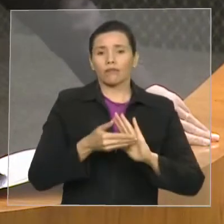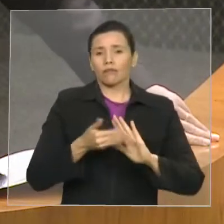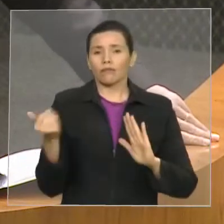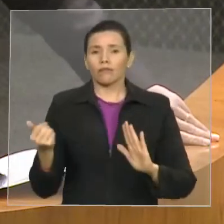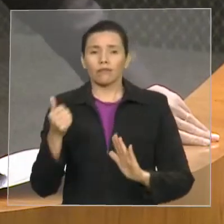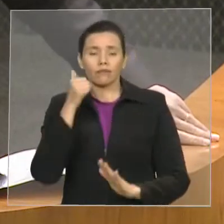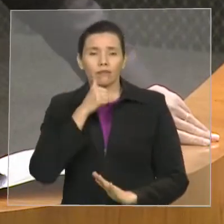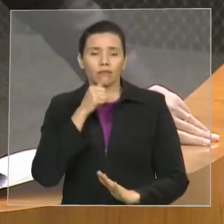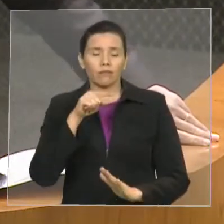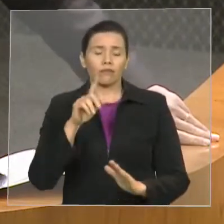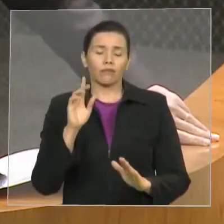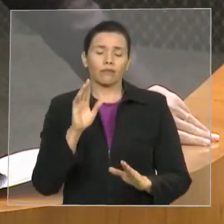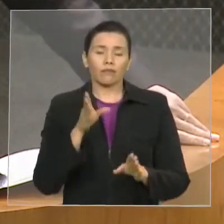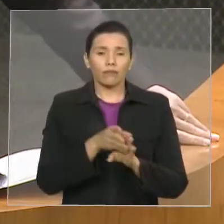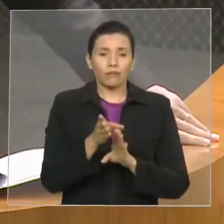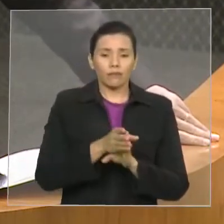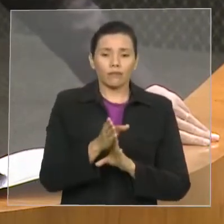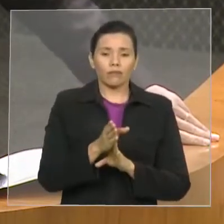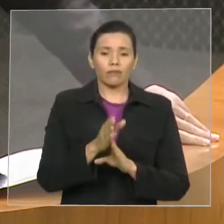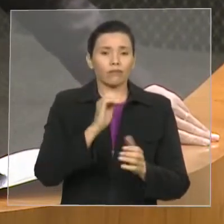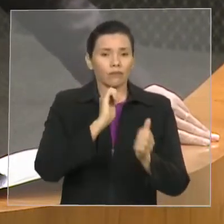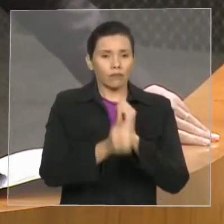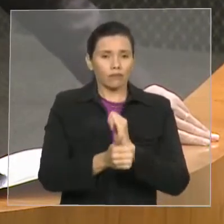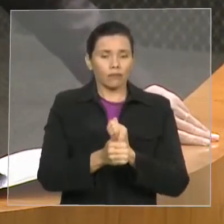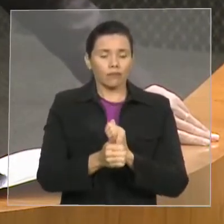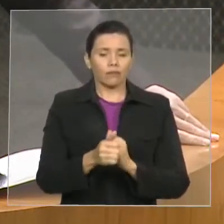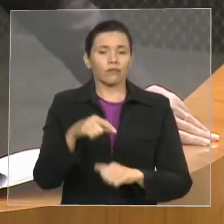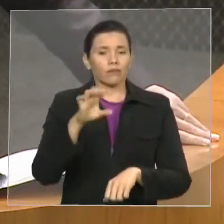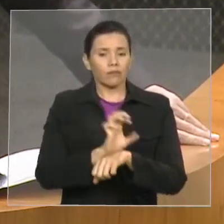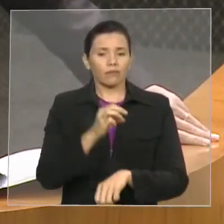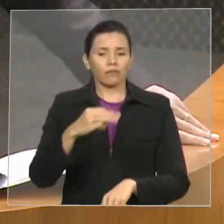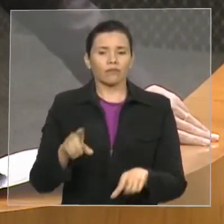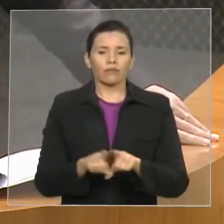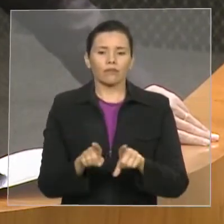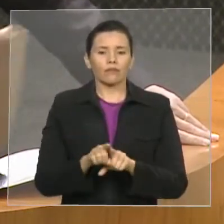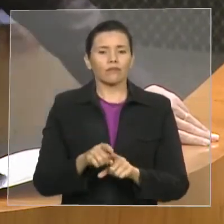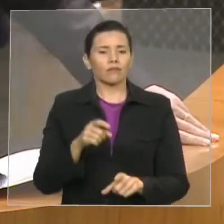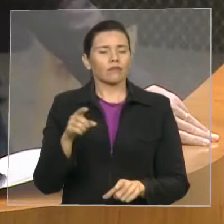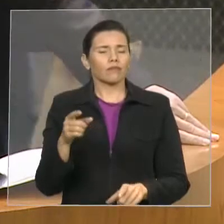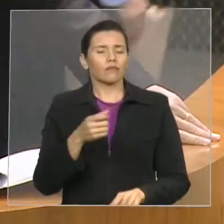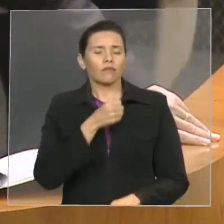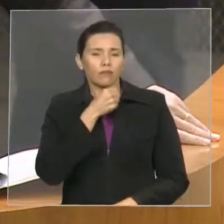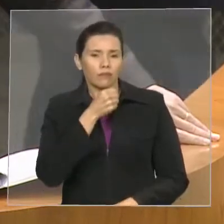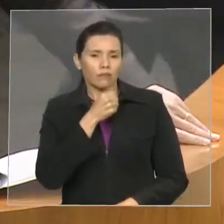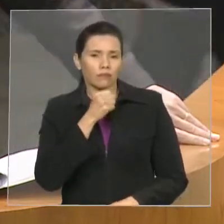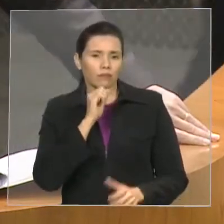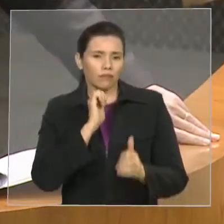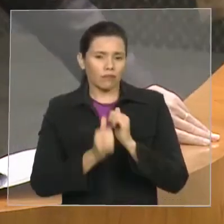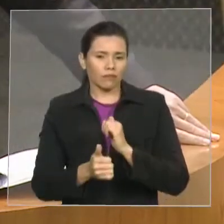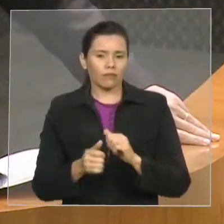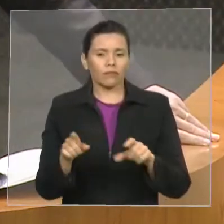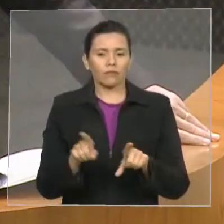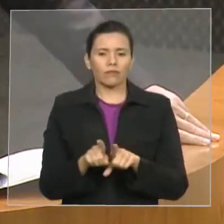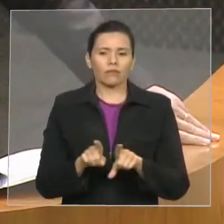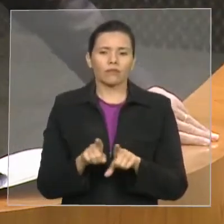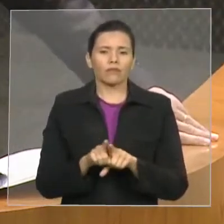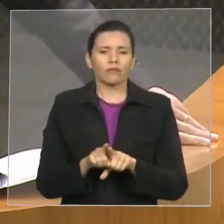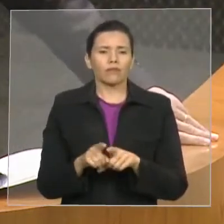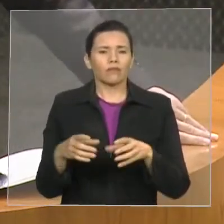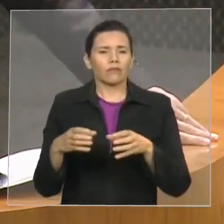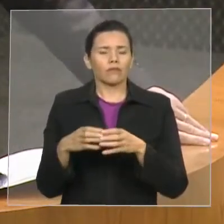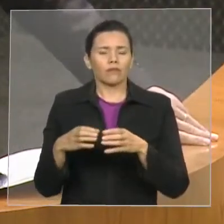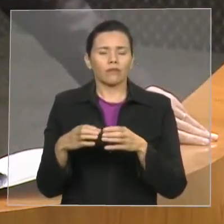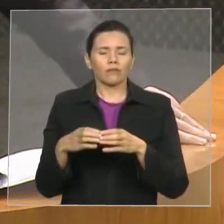de Esporte do Estado do Maranhão, retirando a imprensa esportiva, retirando o esporte amador e os clubes